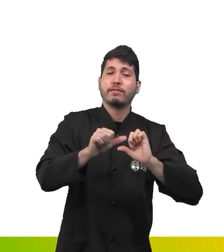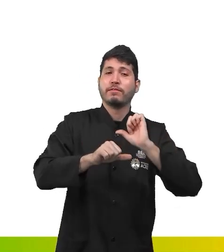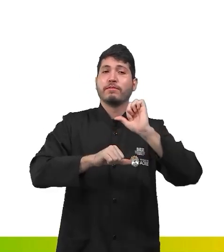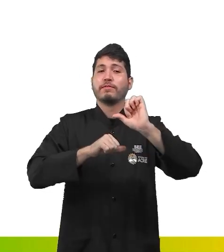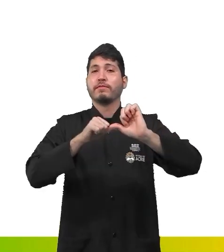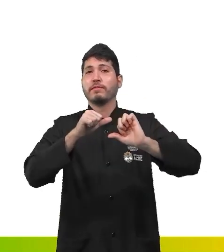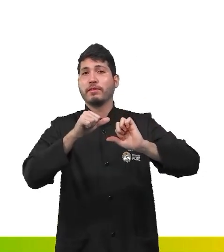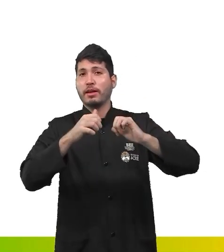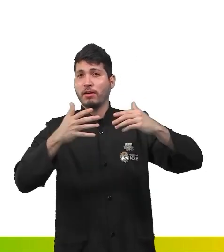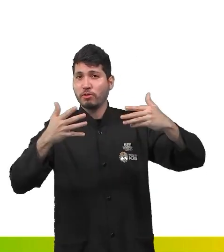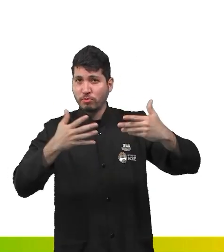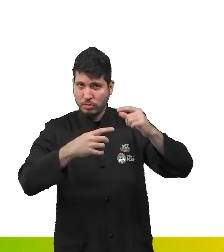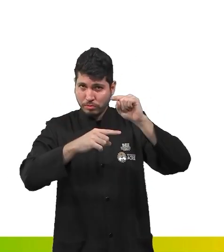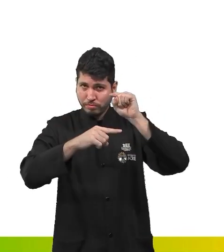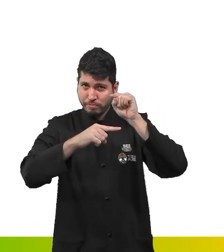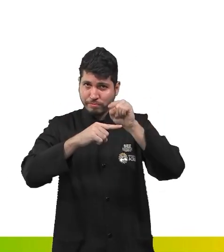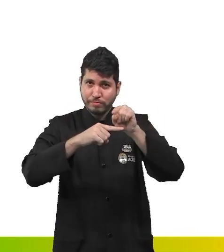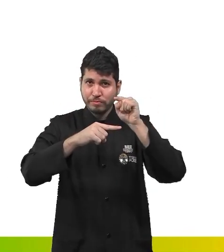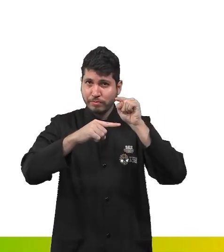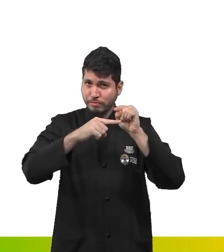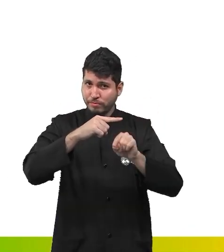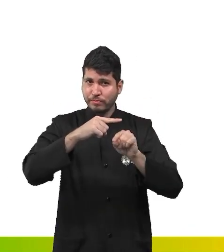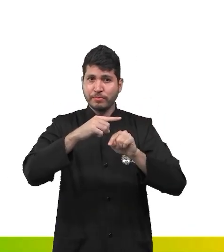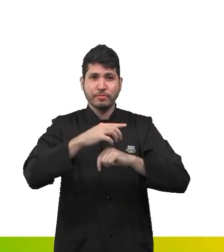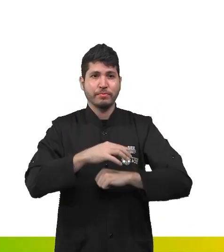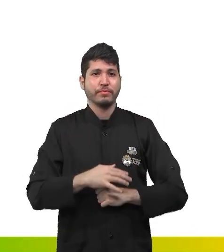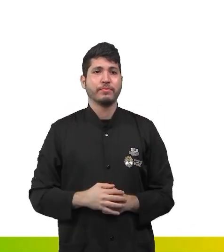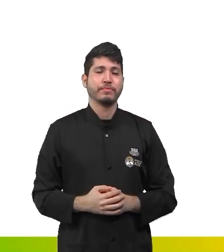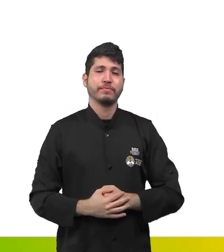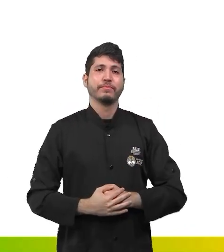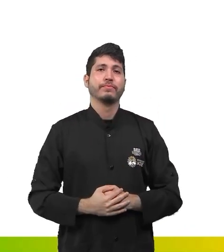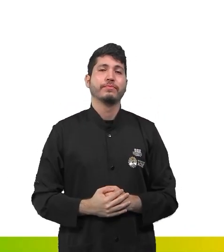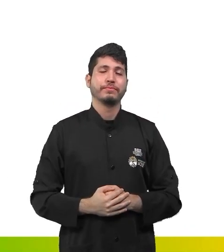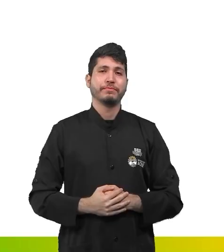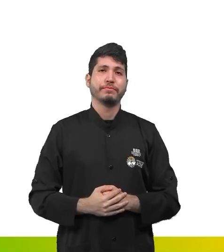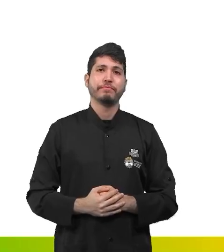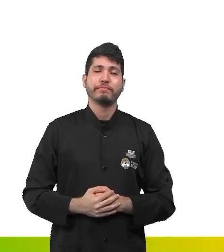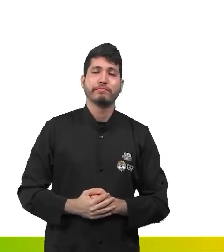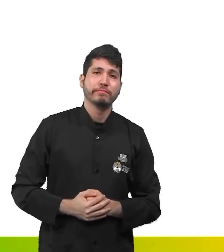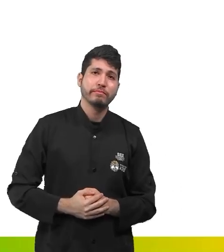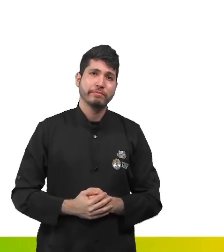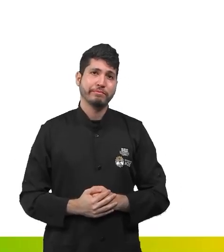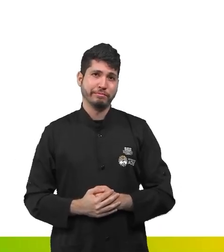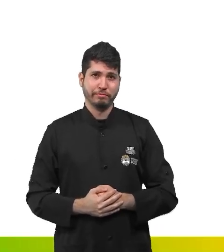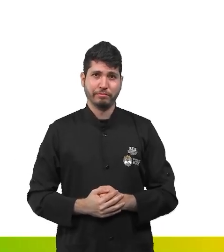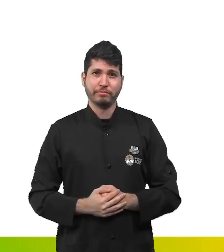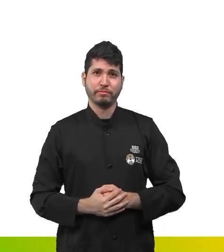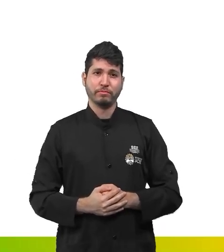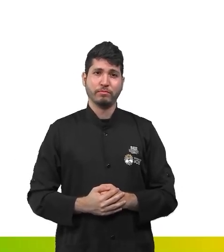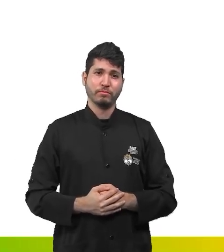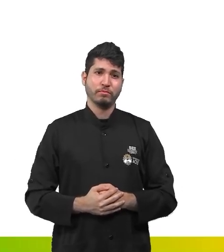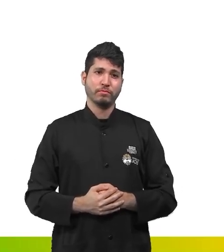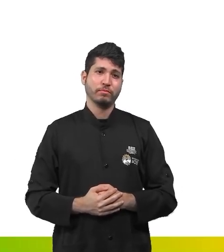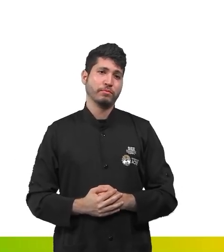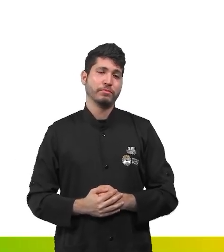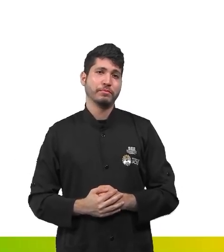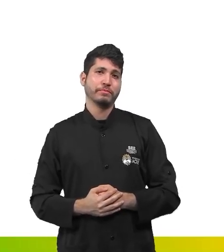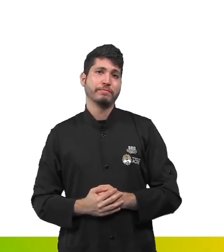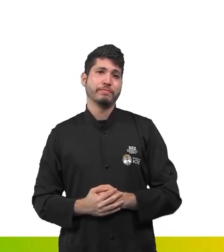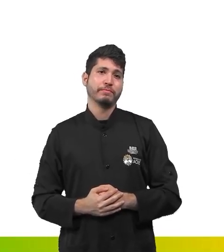dividindo. Então, nós temos aqui que dividido por